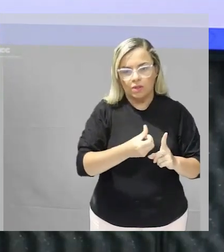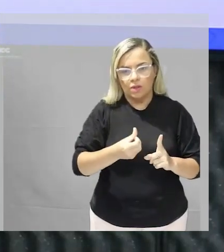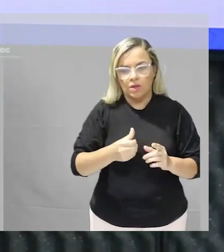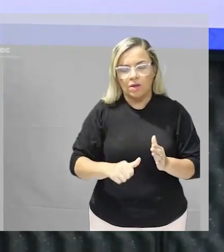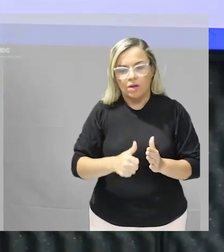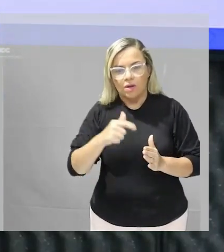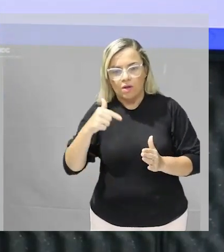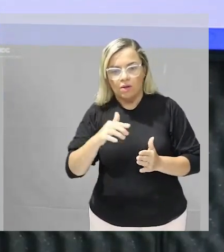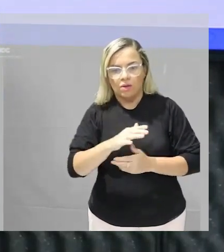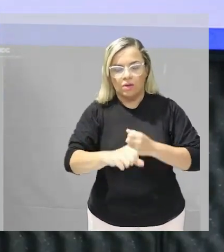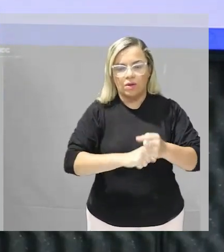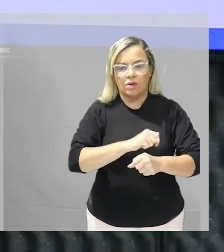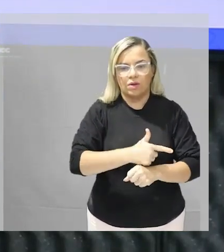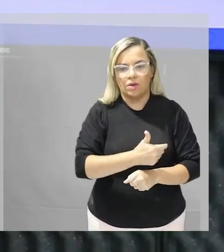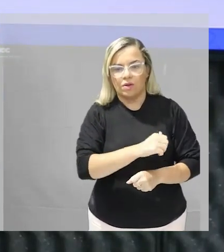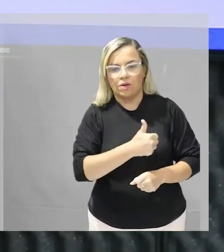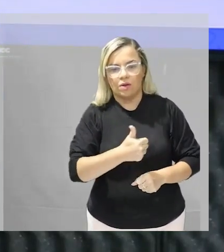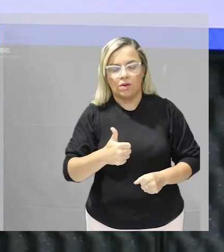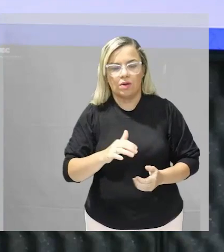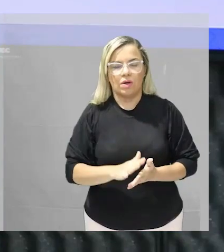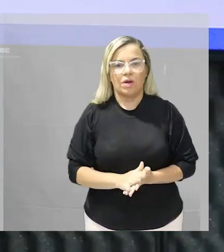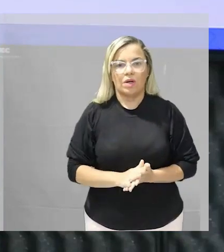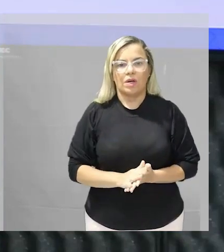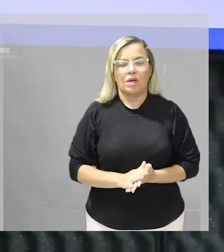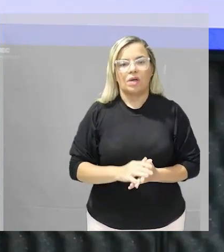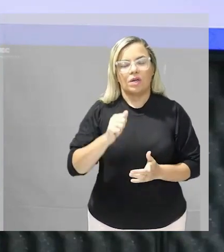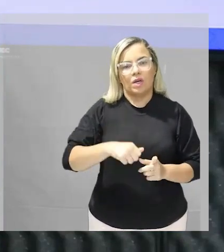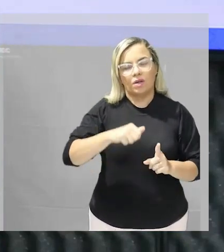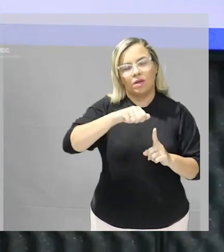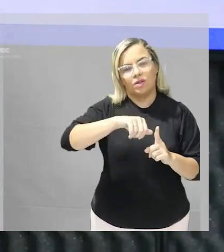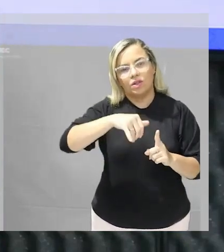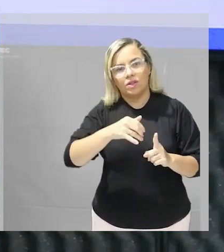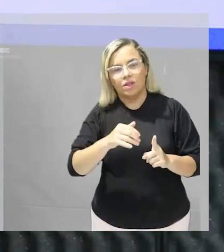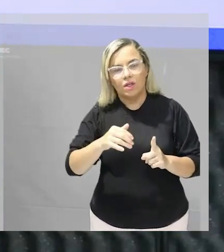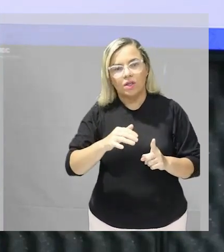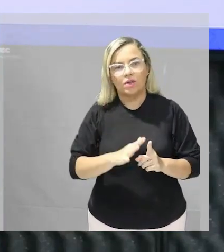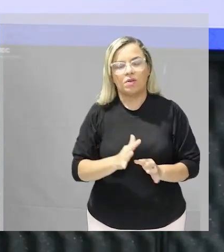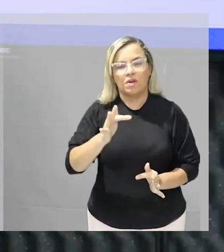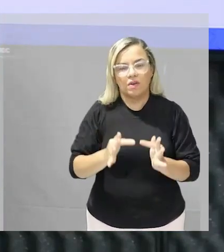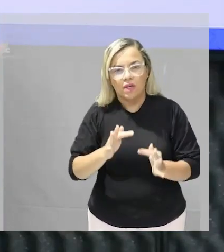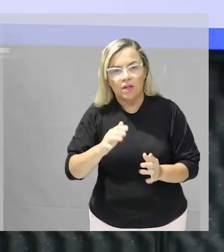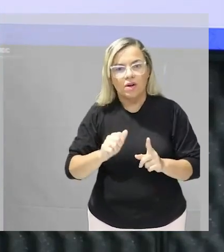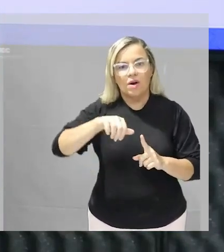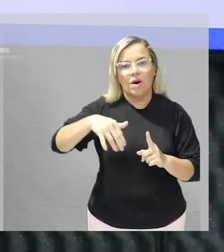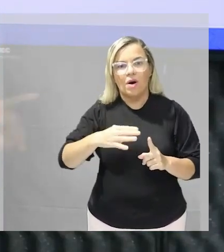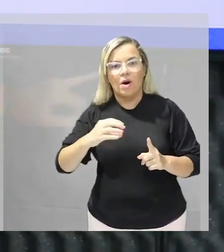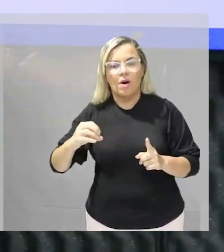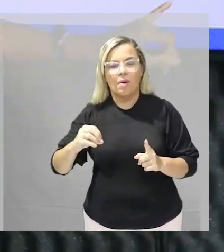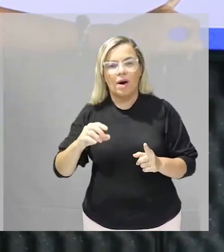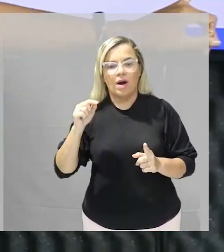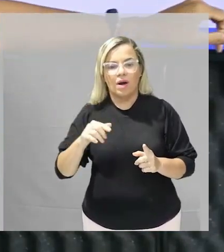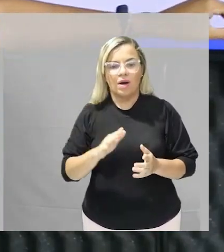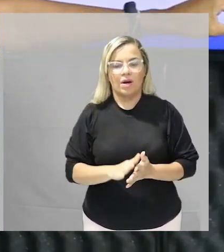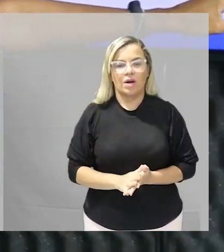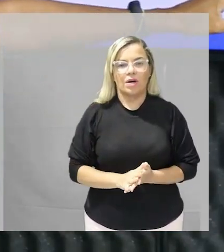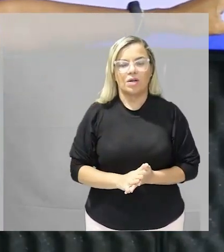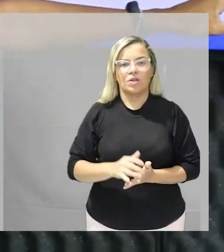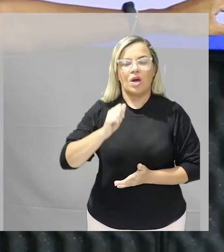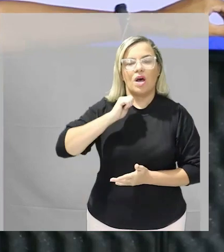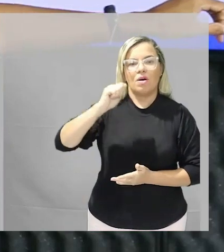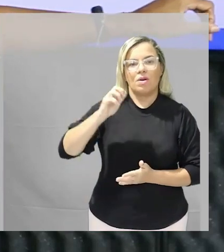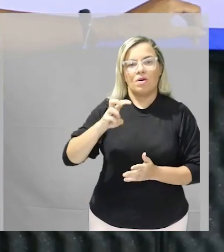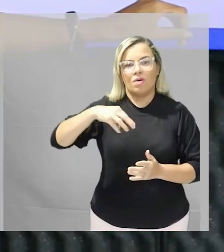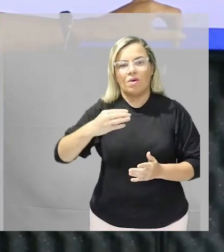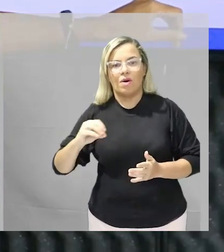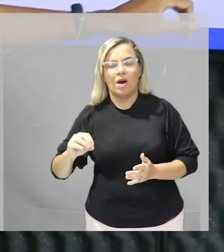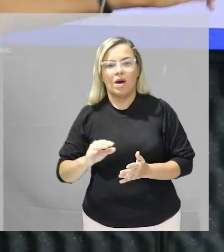fevereiro março abril maio junho ou seja dentro desse período de do primeiro semestre tá me dizendo aqui que foi crescente então